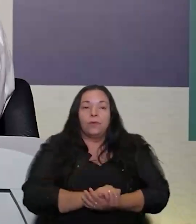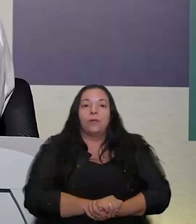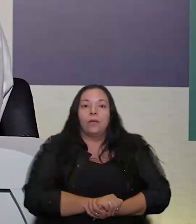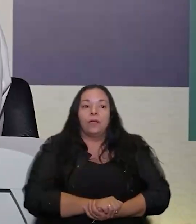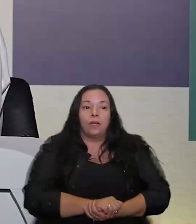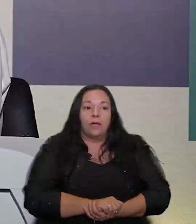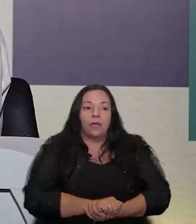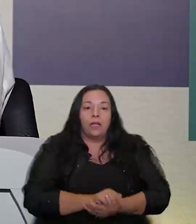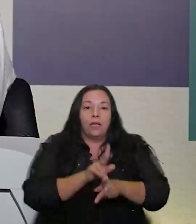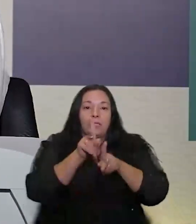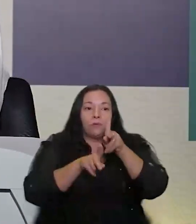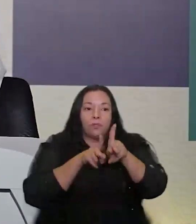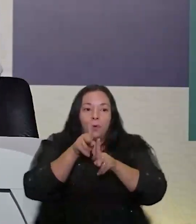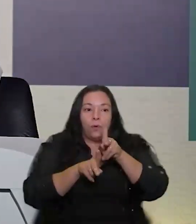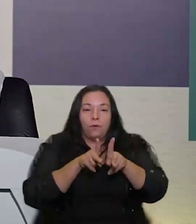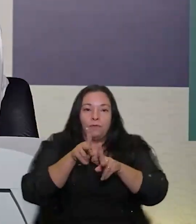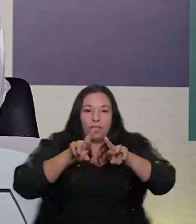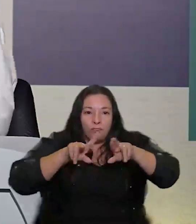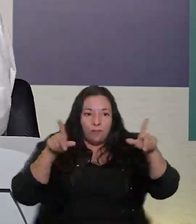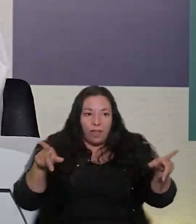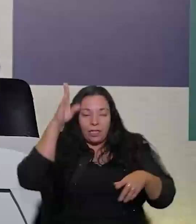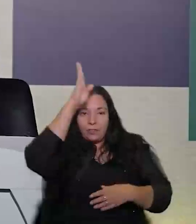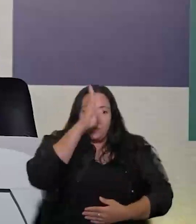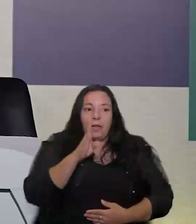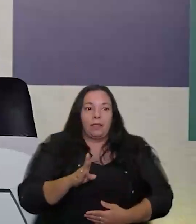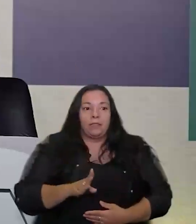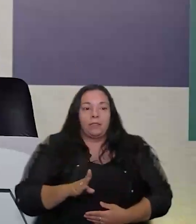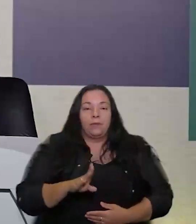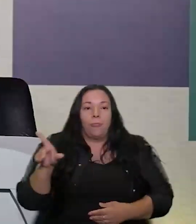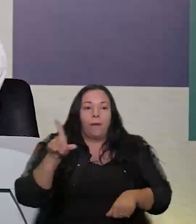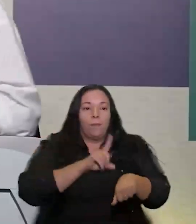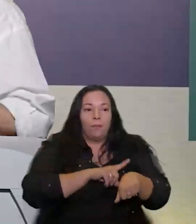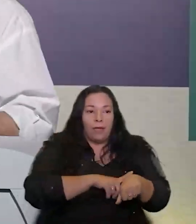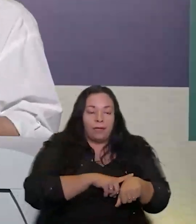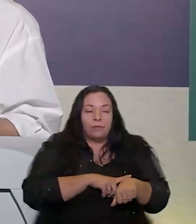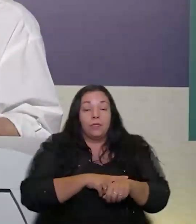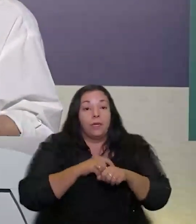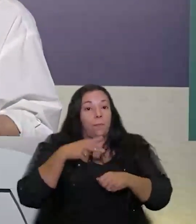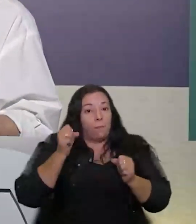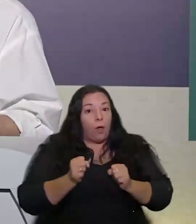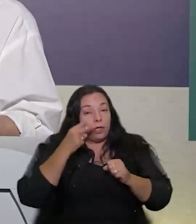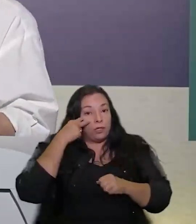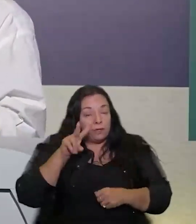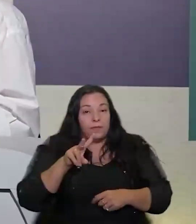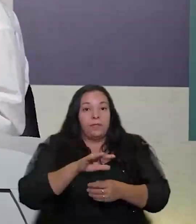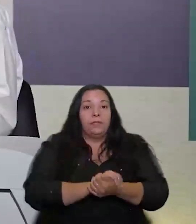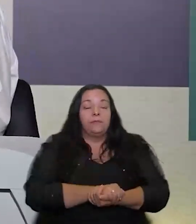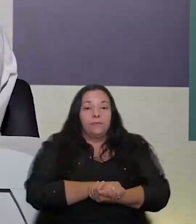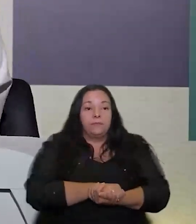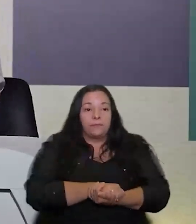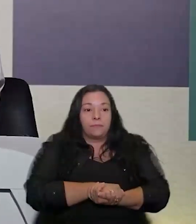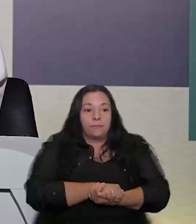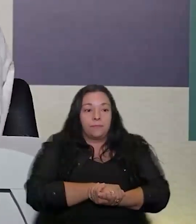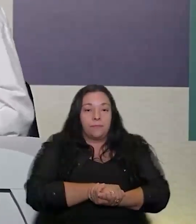a definição de povo. É diferente do Brasil. O Brasil teve vários momentos constituintes. E aí a gente pode ver como é que... Porque